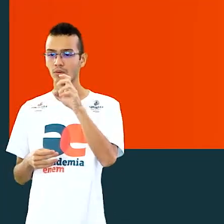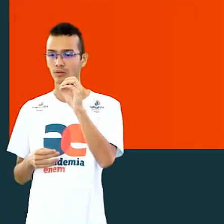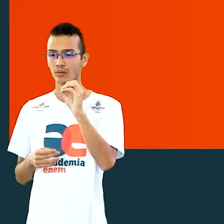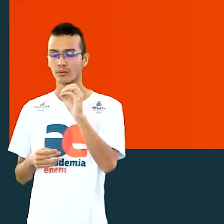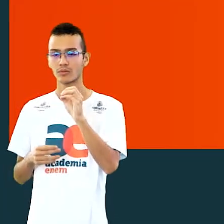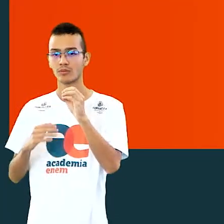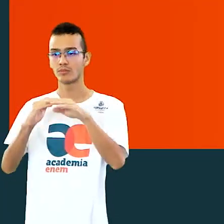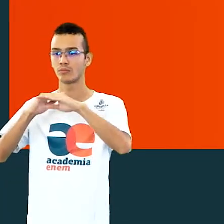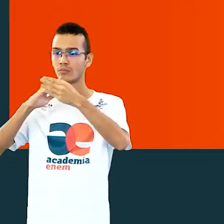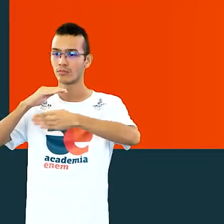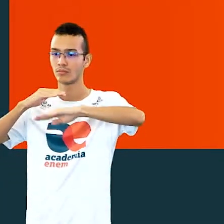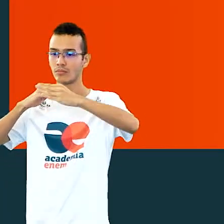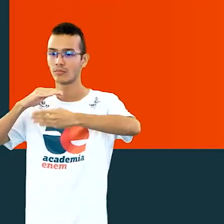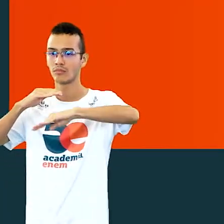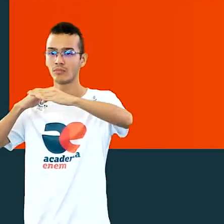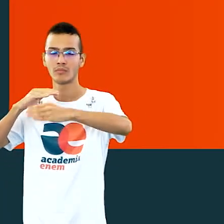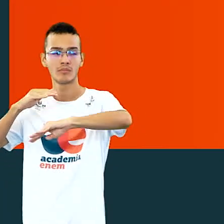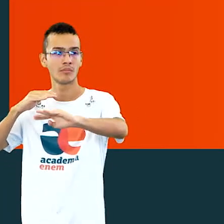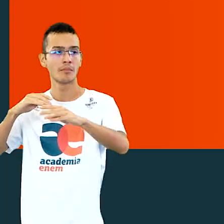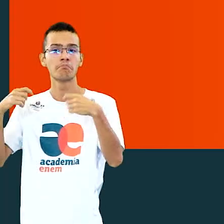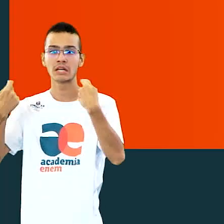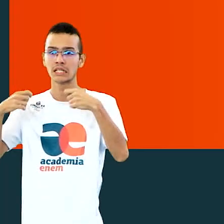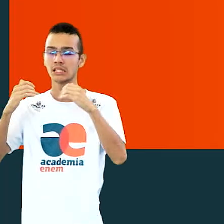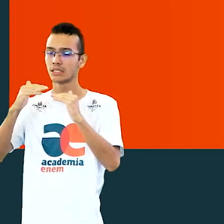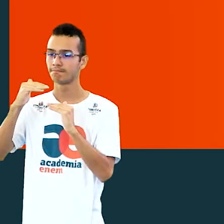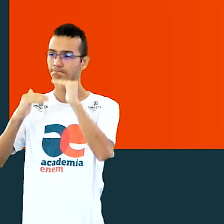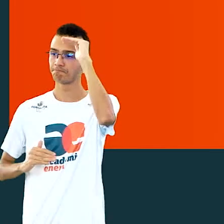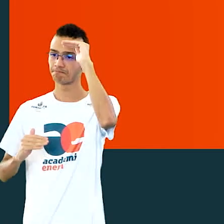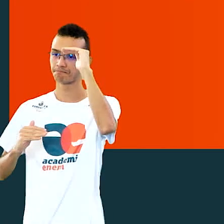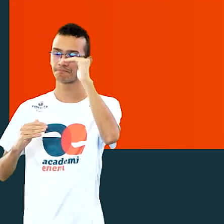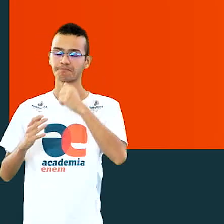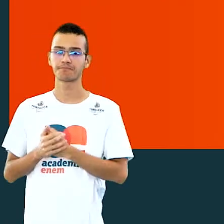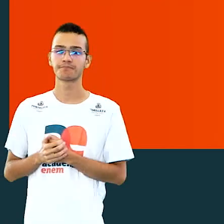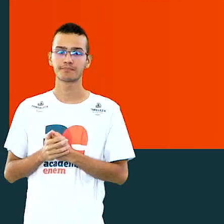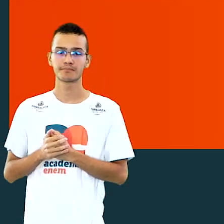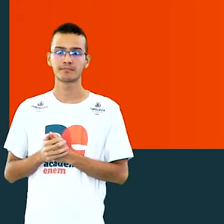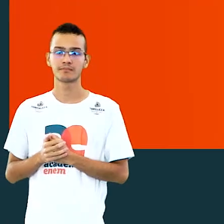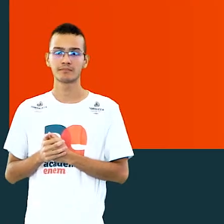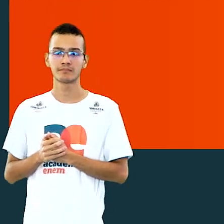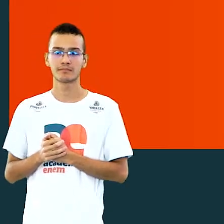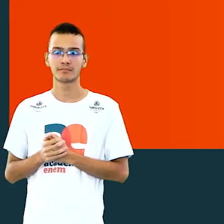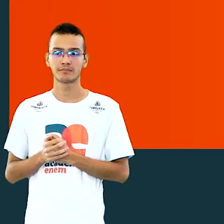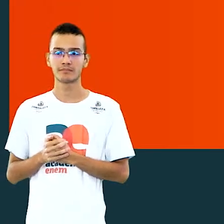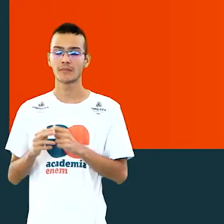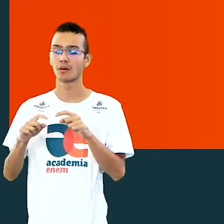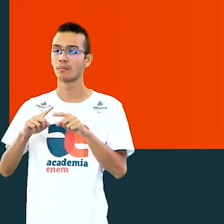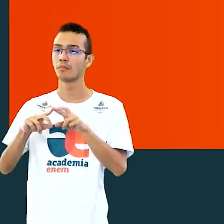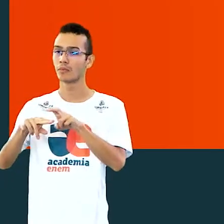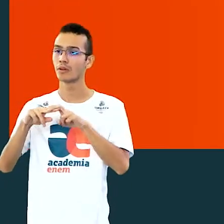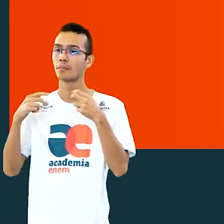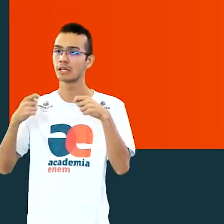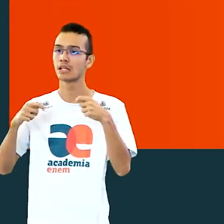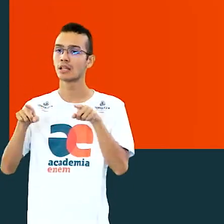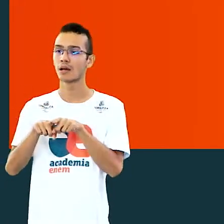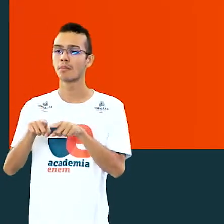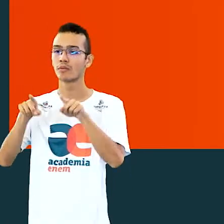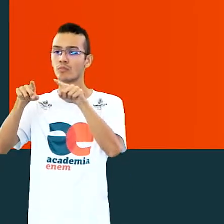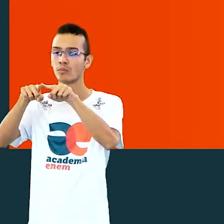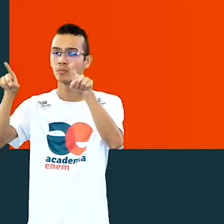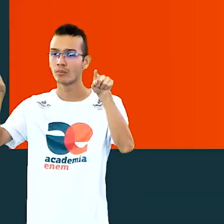diferença de potencial e também temos que ter um circuito fechado.